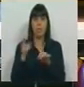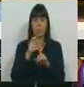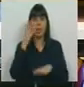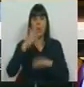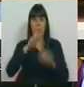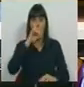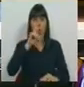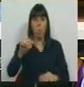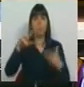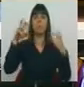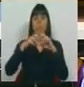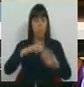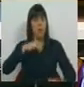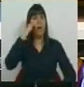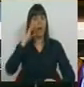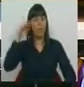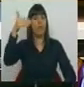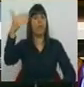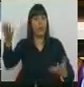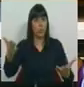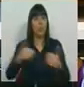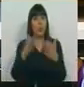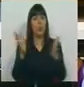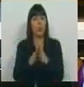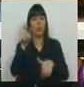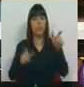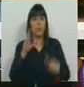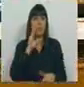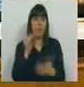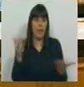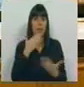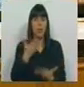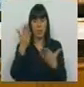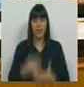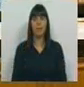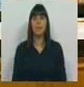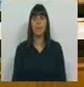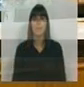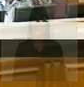desmesurada será um problema muito grave para o futuro e para todos os clientes bancários. Muito obrigado.